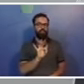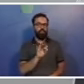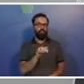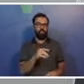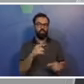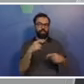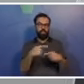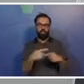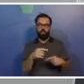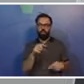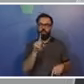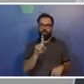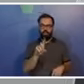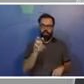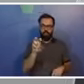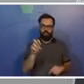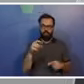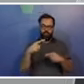igual